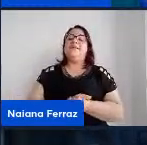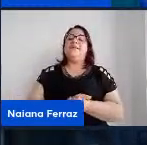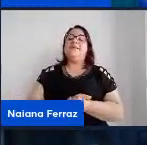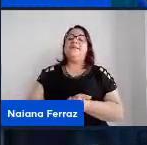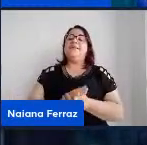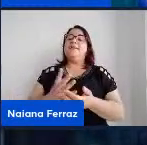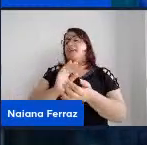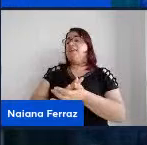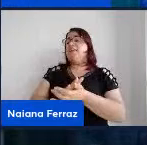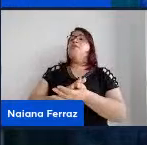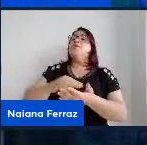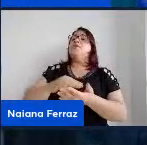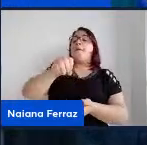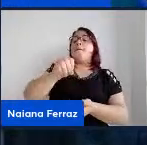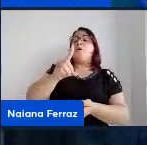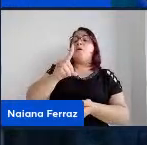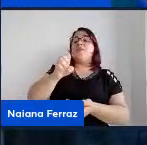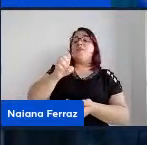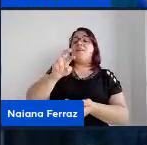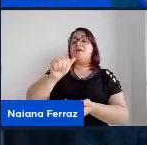Maher Pereira.